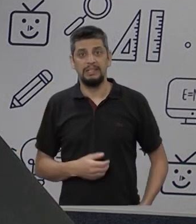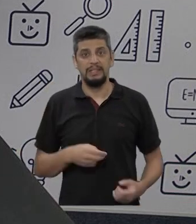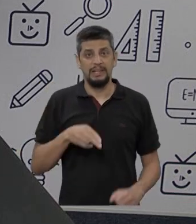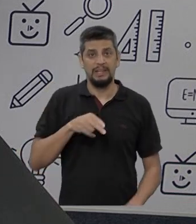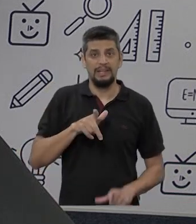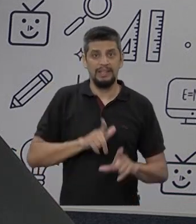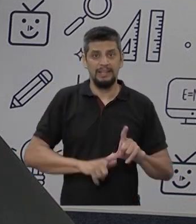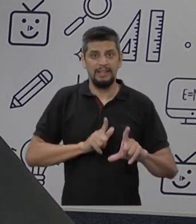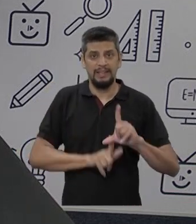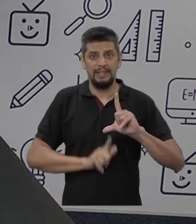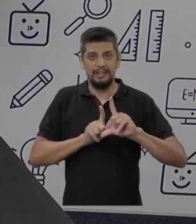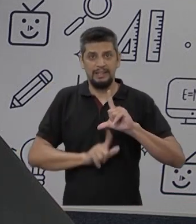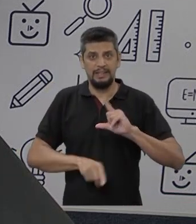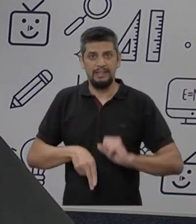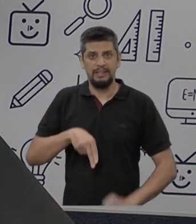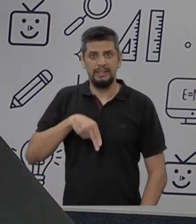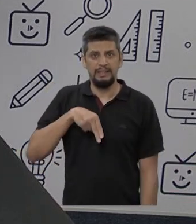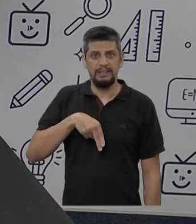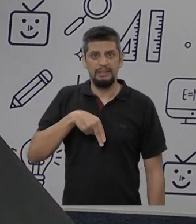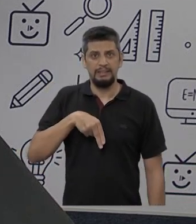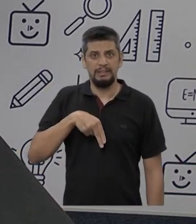Ele quer...